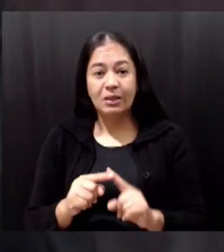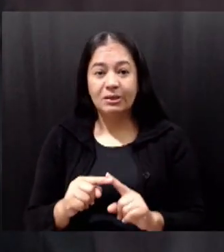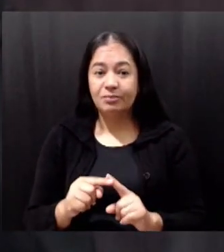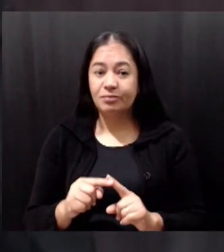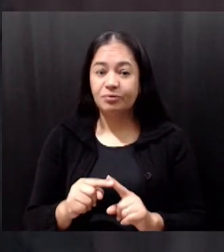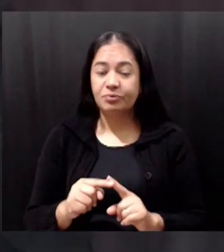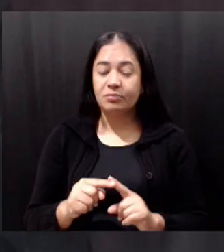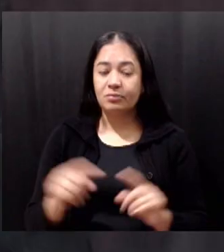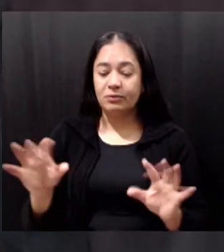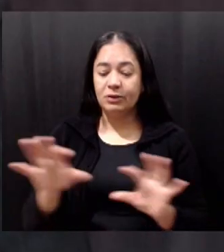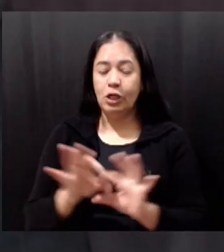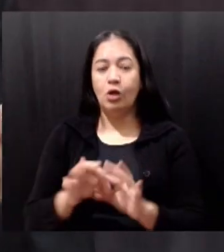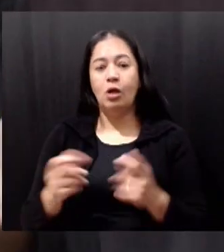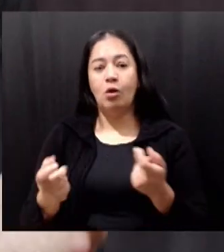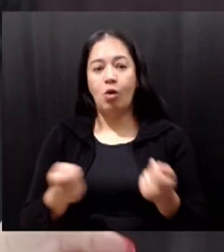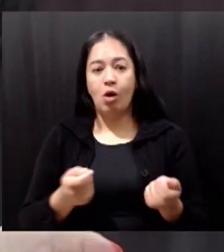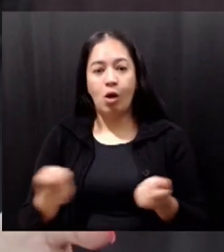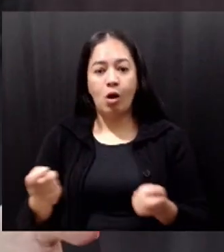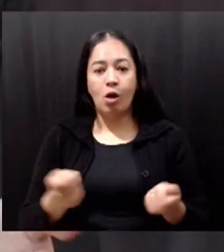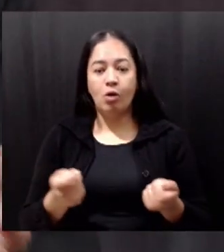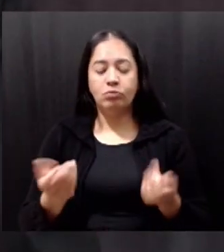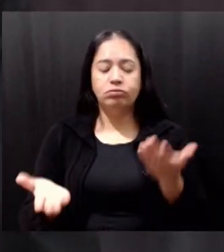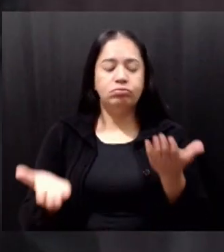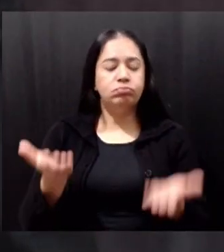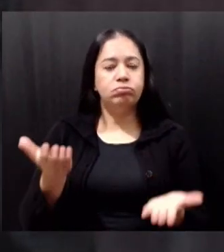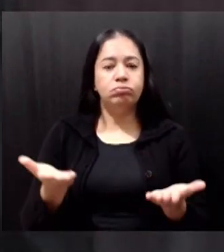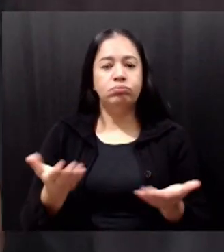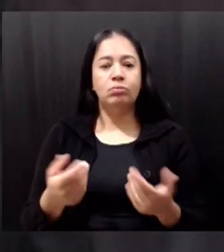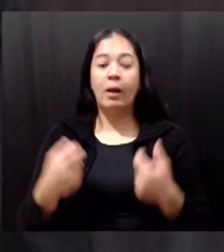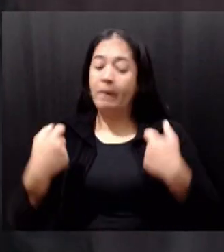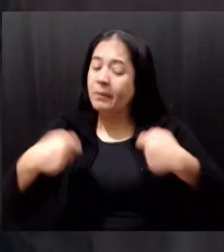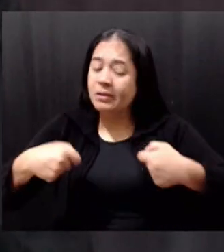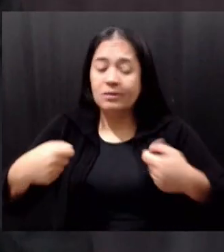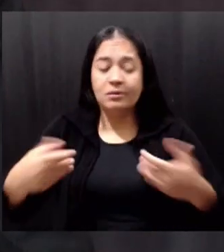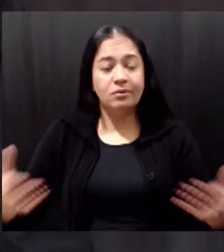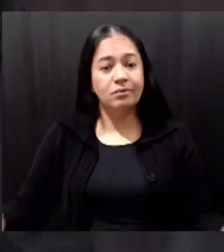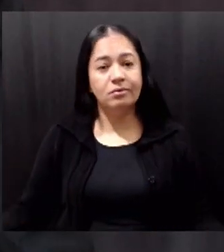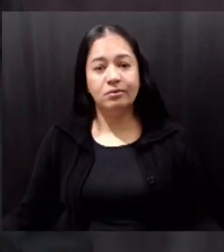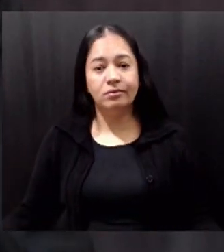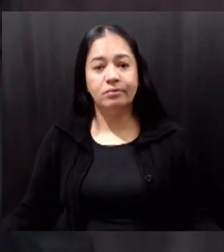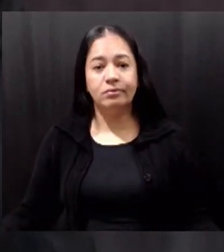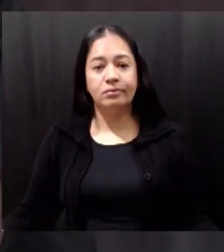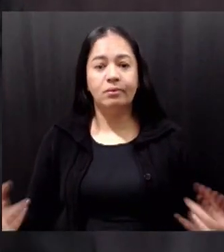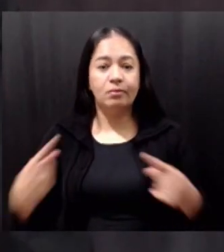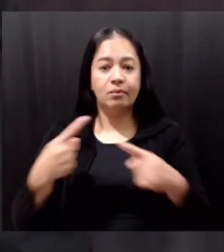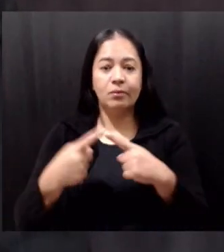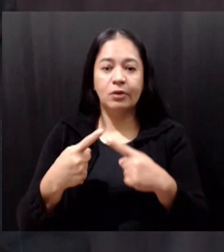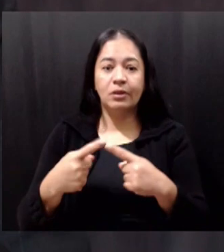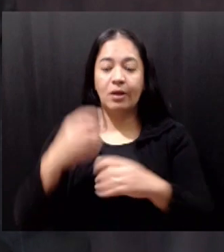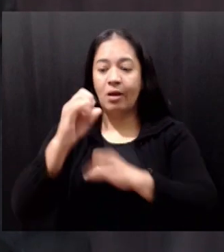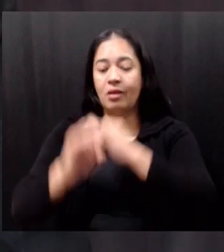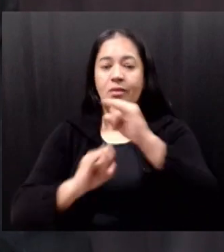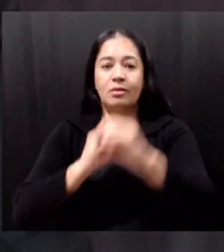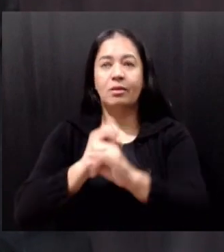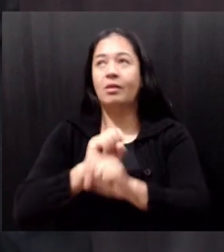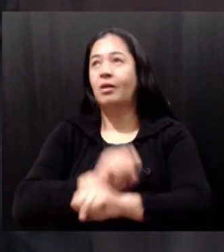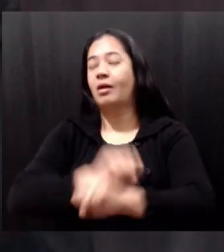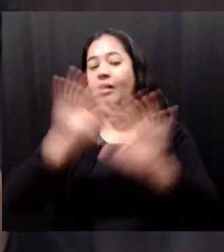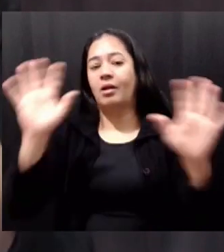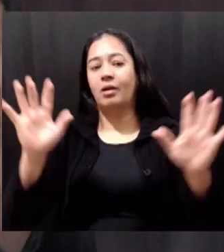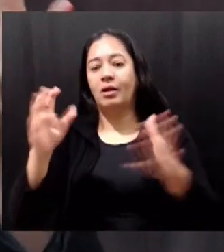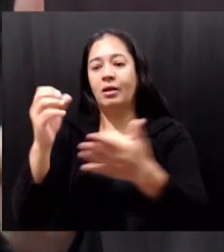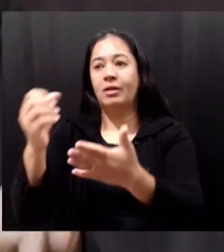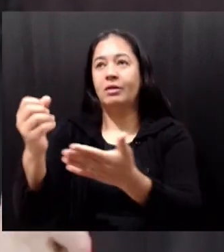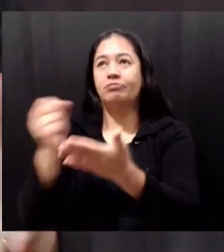a conexão em equilíbrio, ela é necessária. Porque a internet, claro, ela veio trazer para a gente